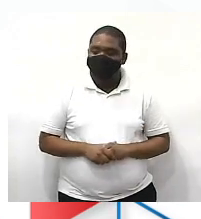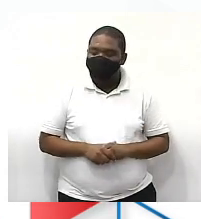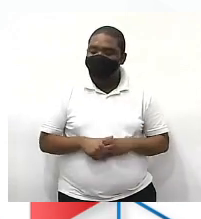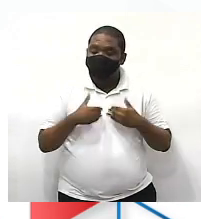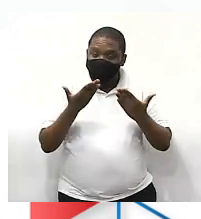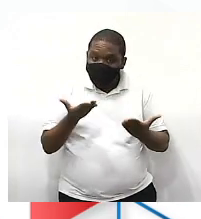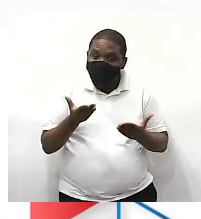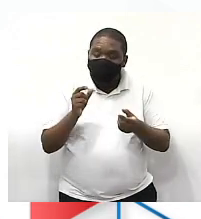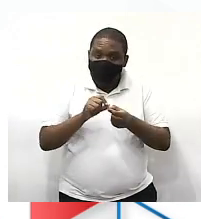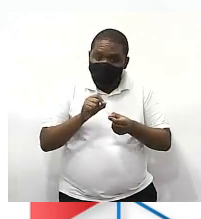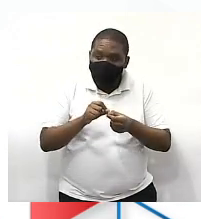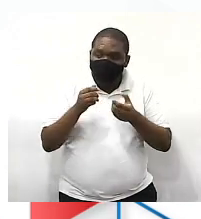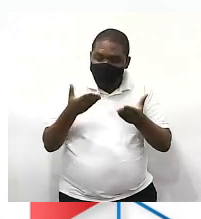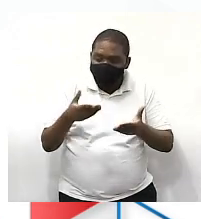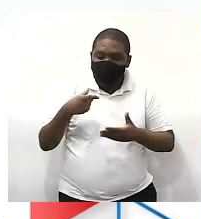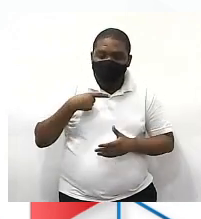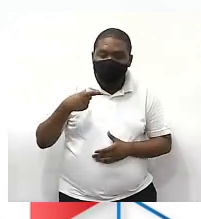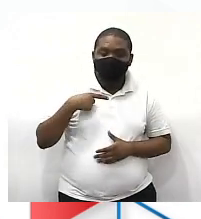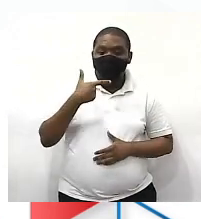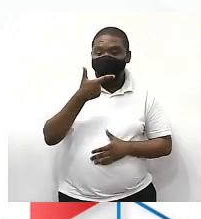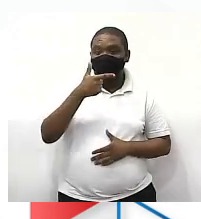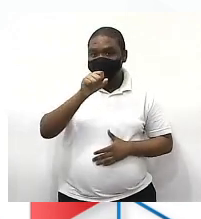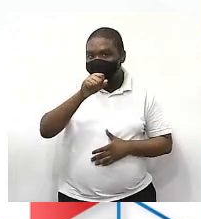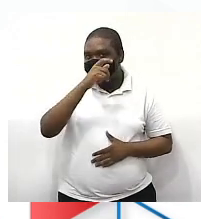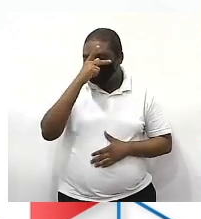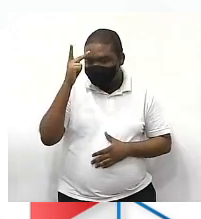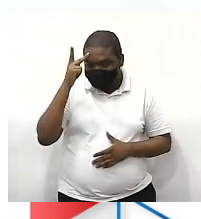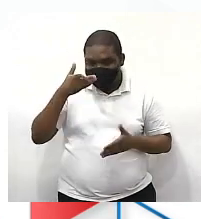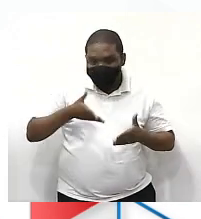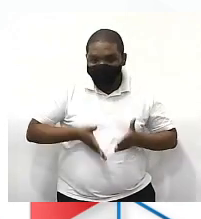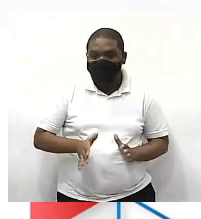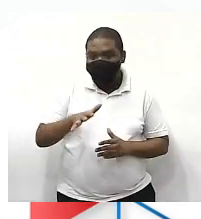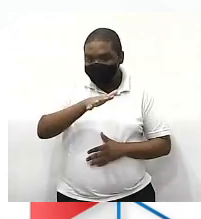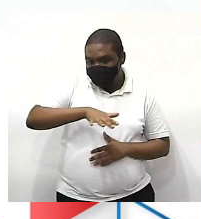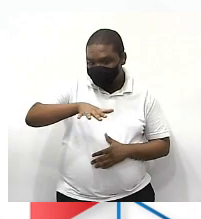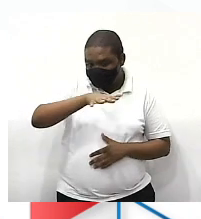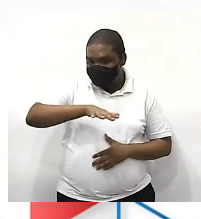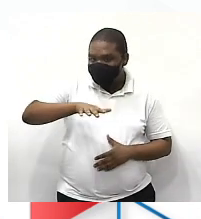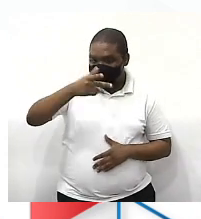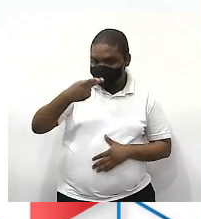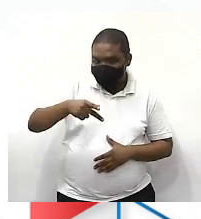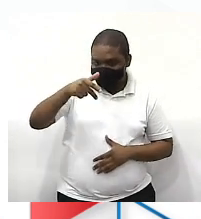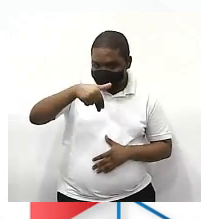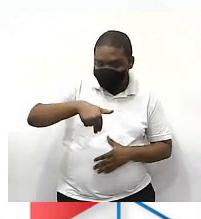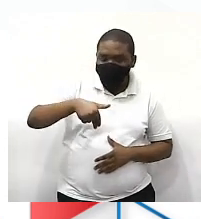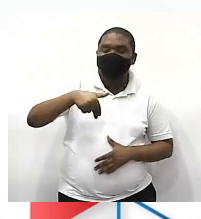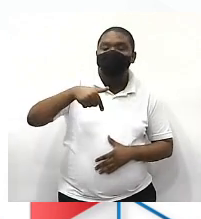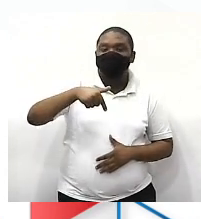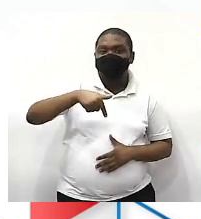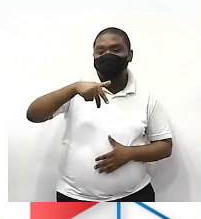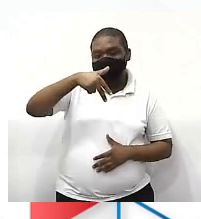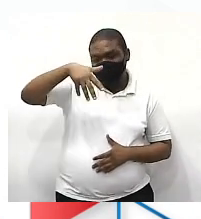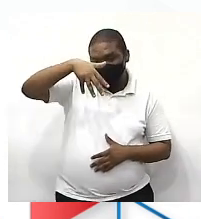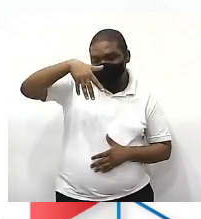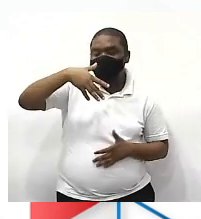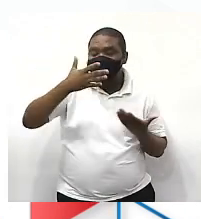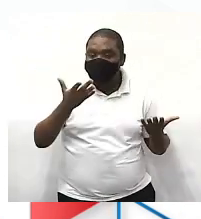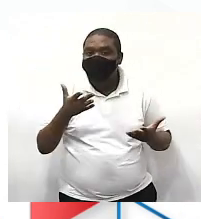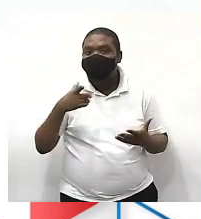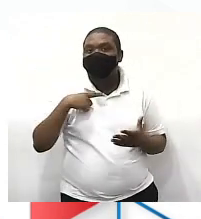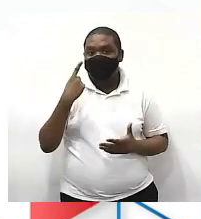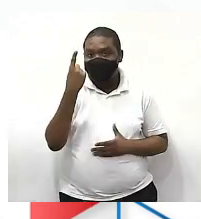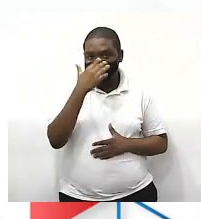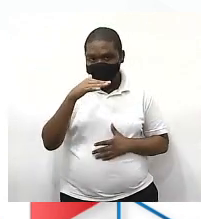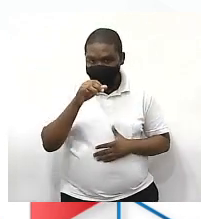fazendo isso, 28 pessoas nasceram na região Nordeste. Corresponde a 1/8 de 224, que